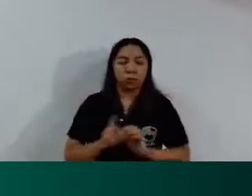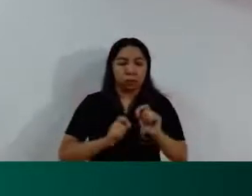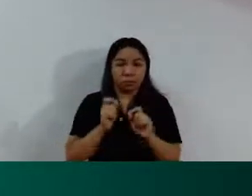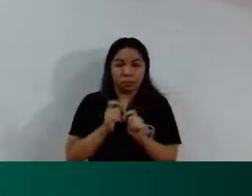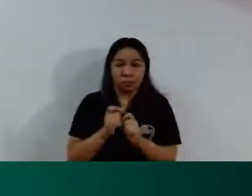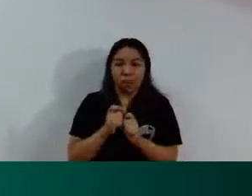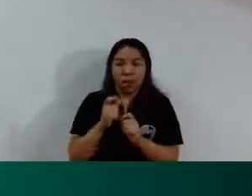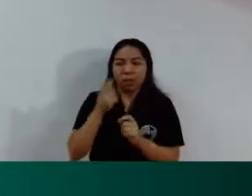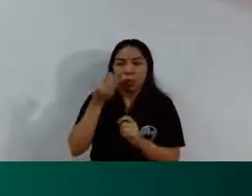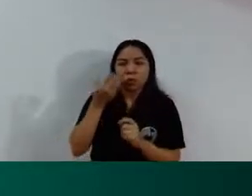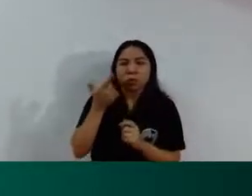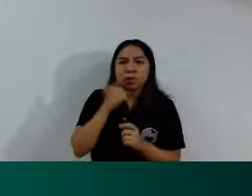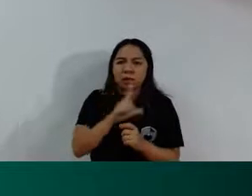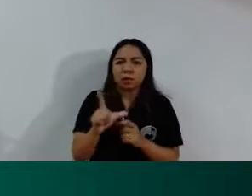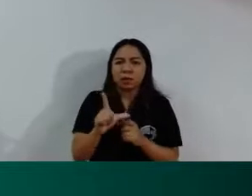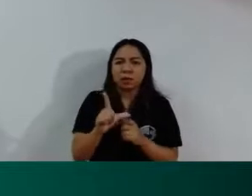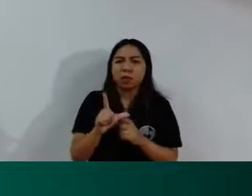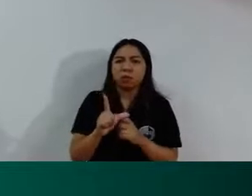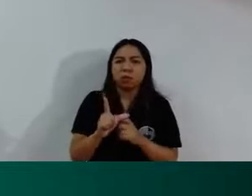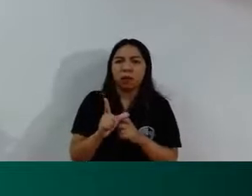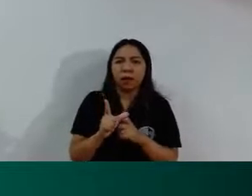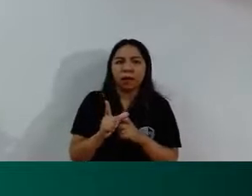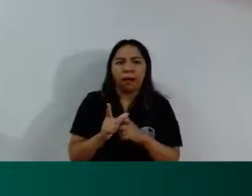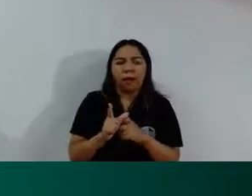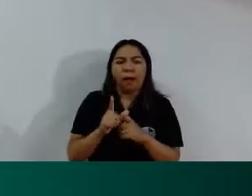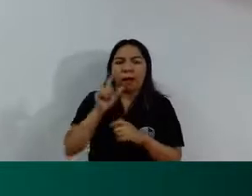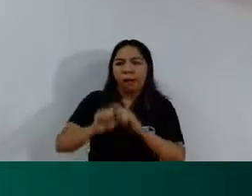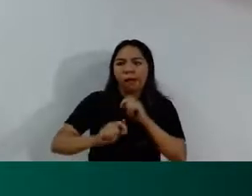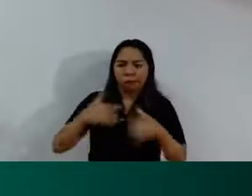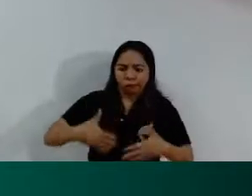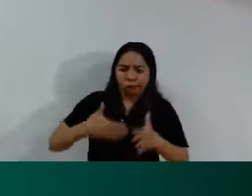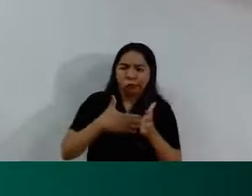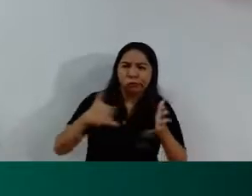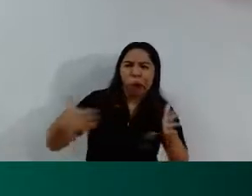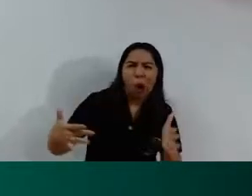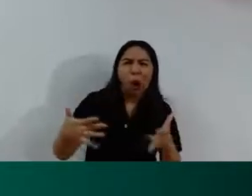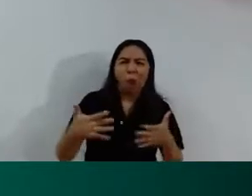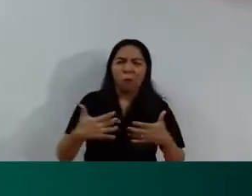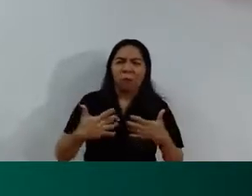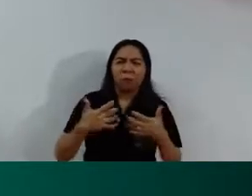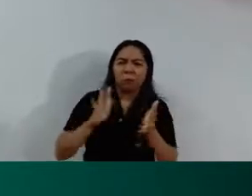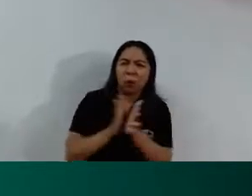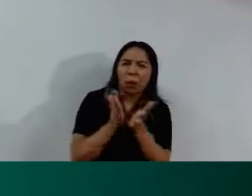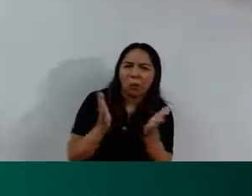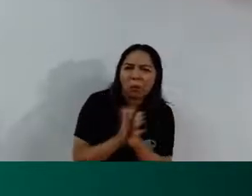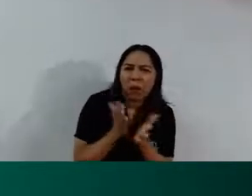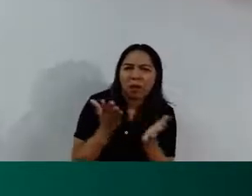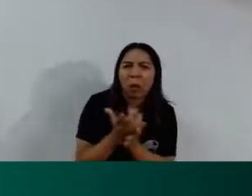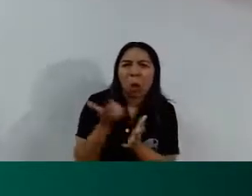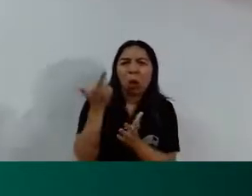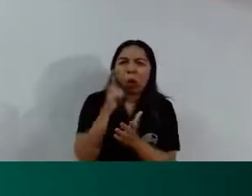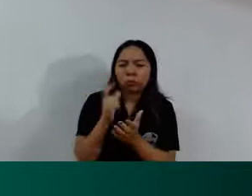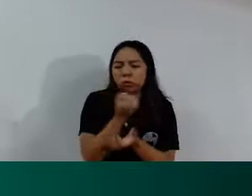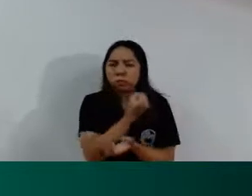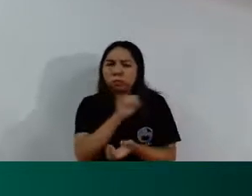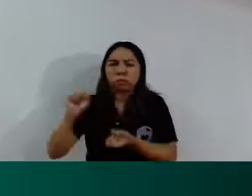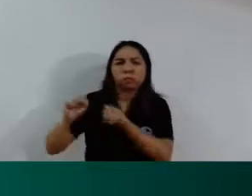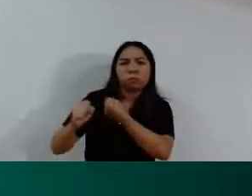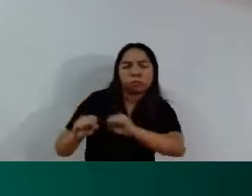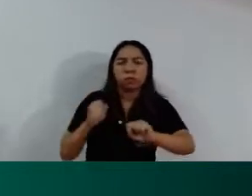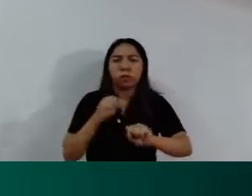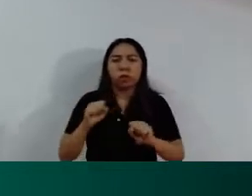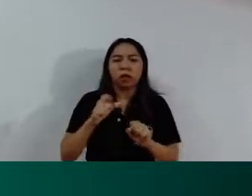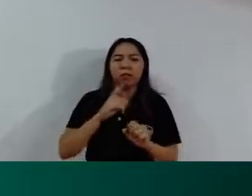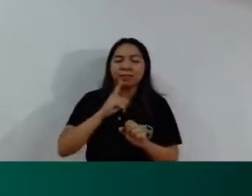combater a fome EA miséria é com poucos recursos porém com muita inteligência com inspeção e